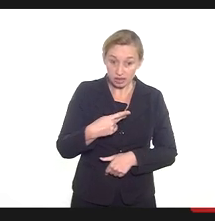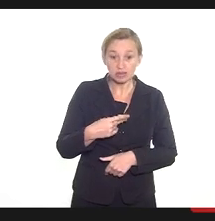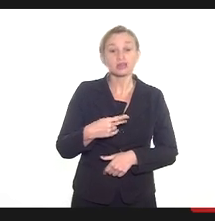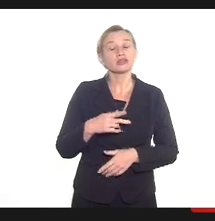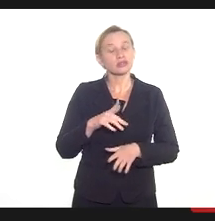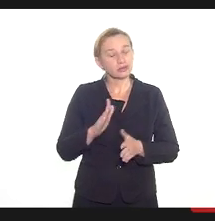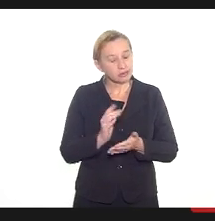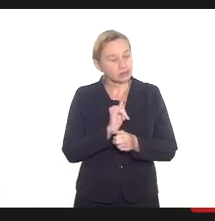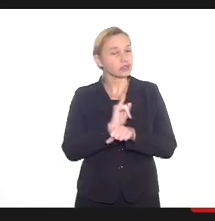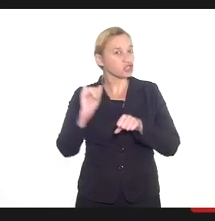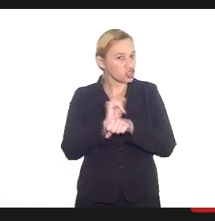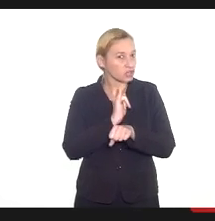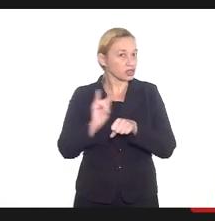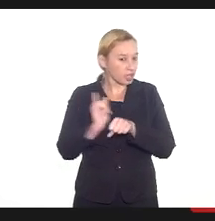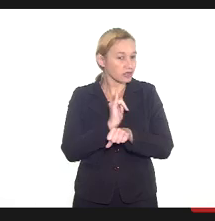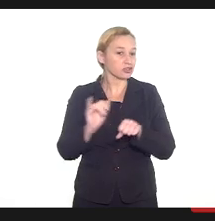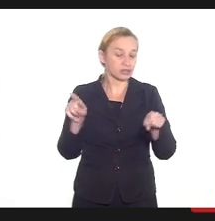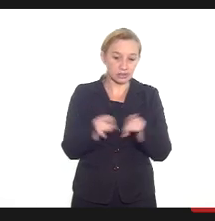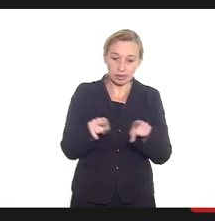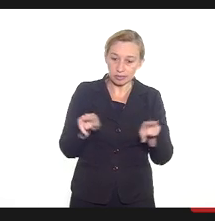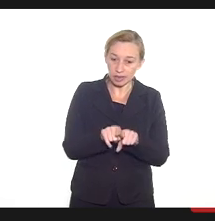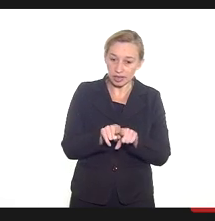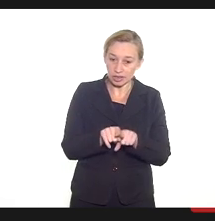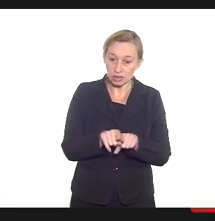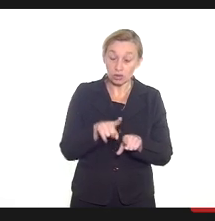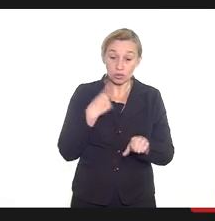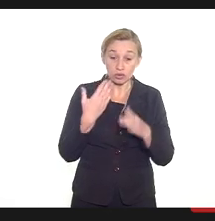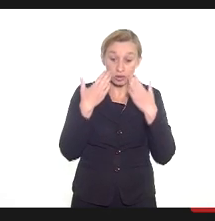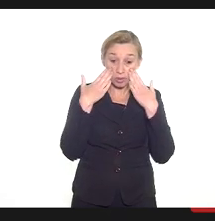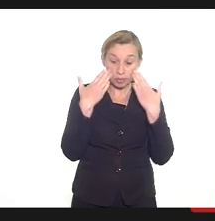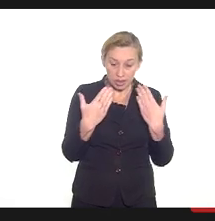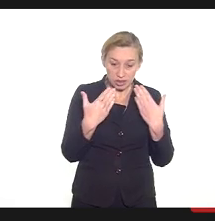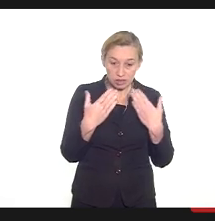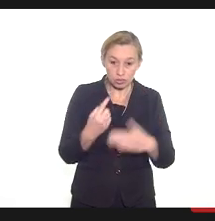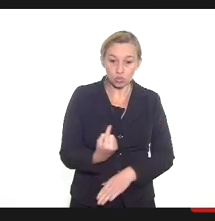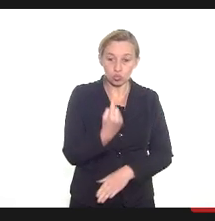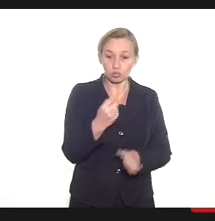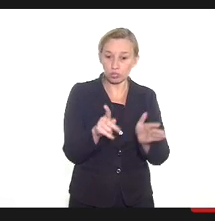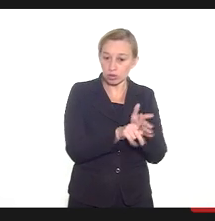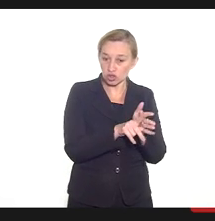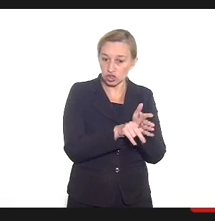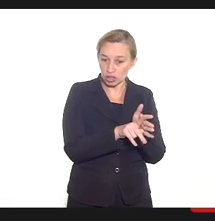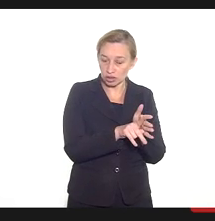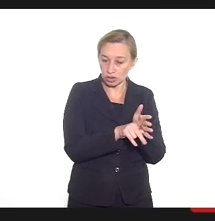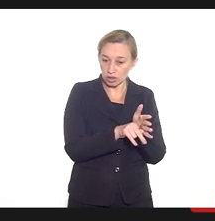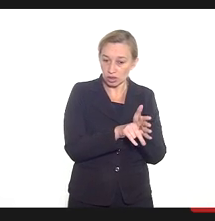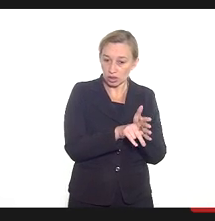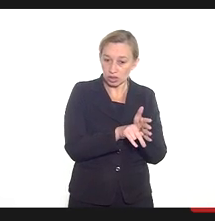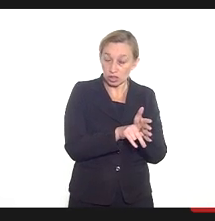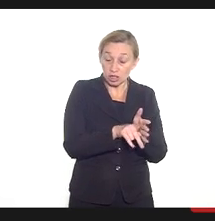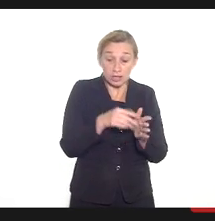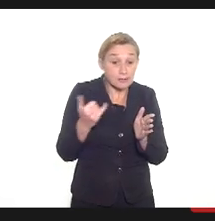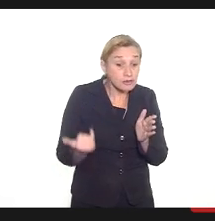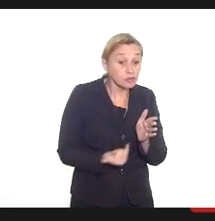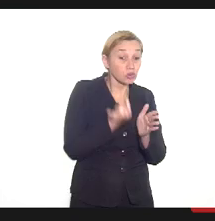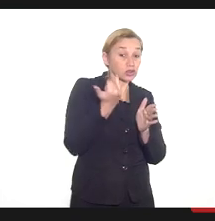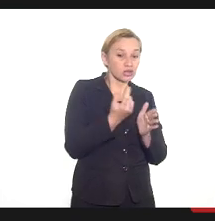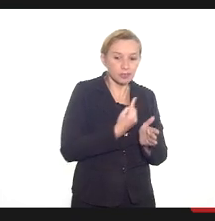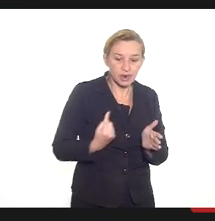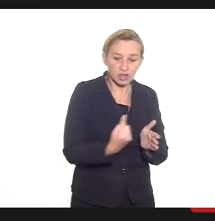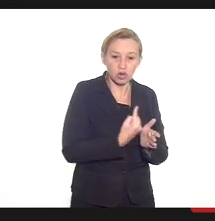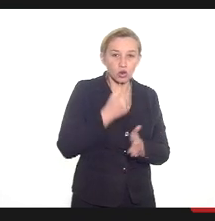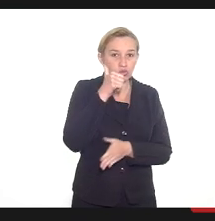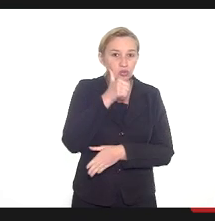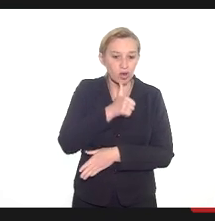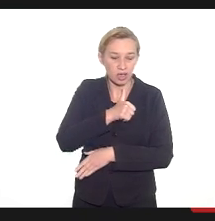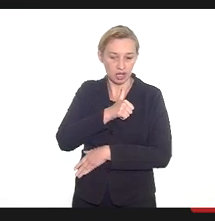essa estratégia também, que quando a gente apresenta um projeto, né, que traz uma importância